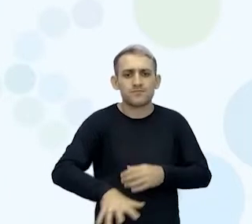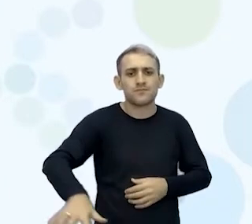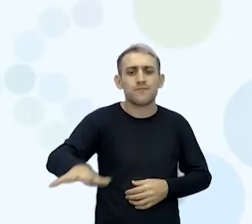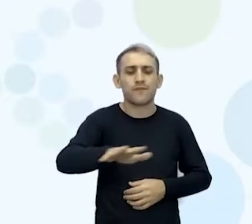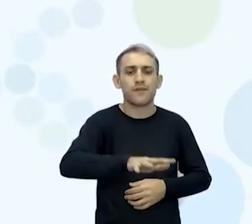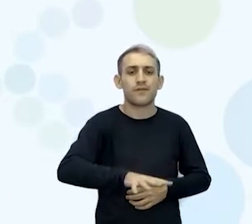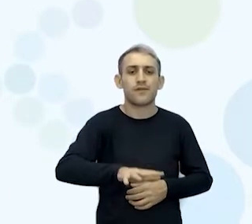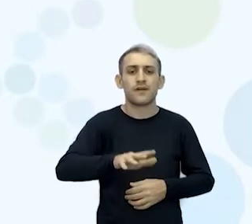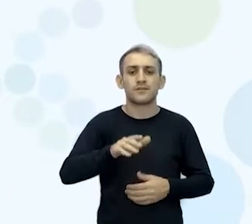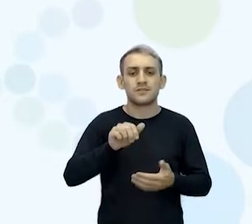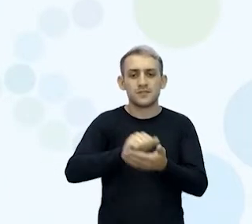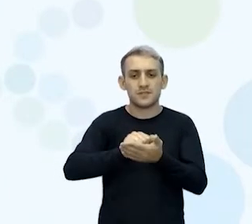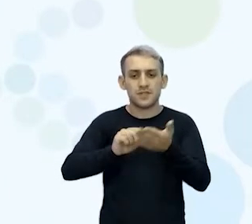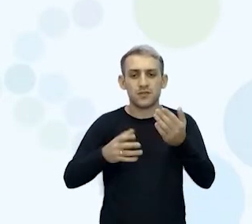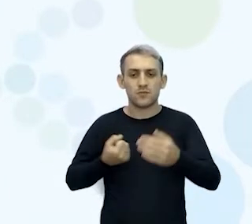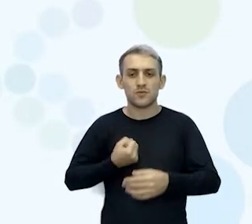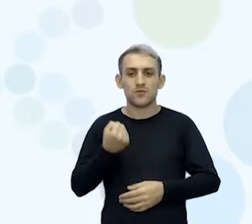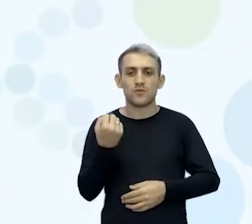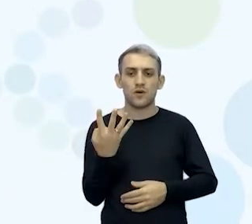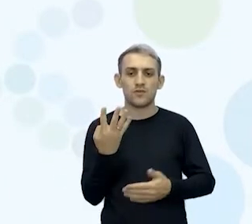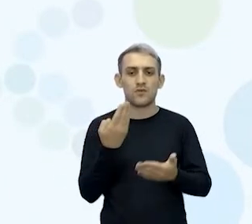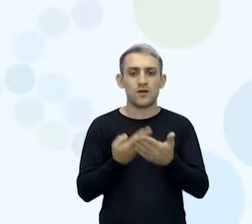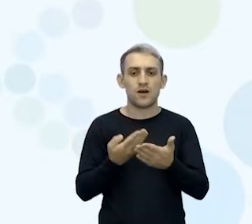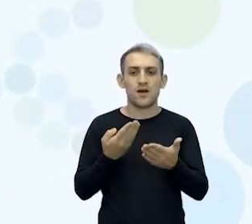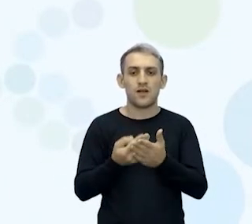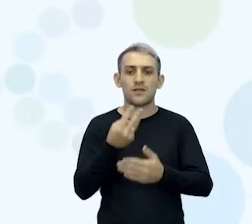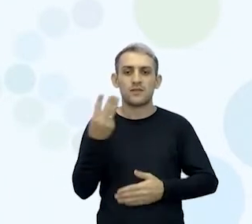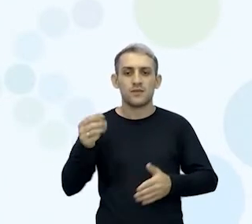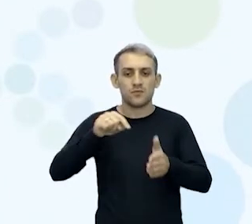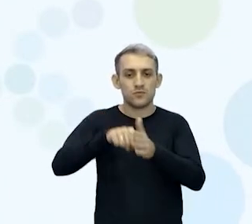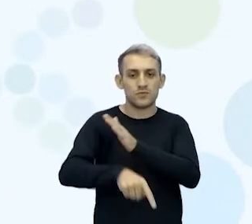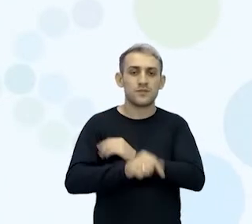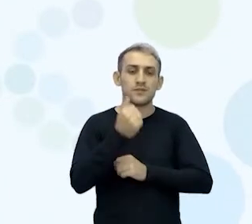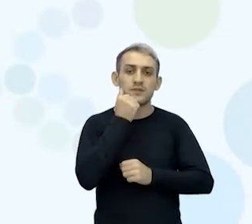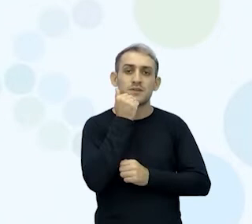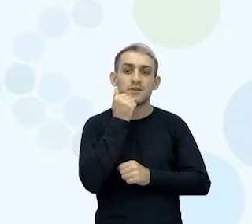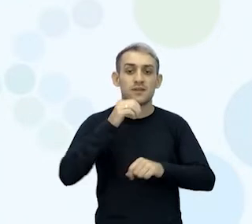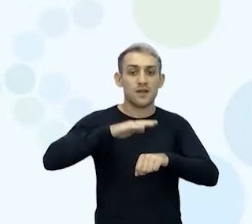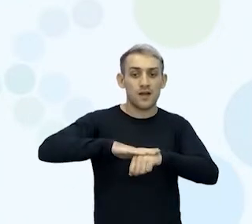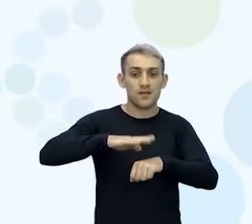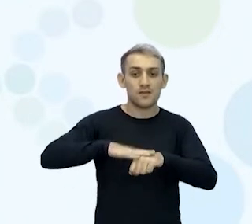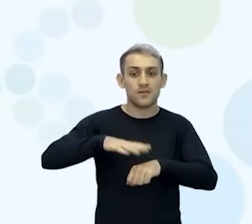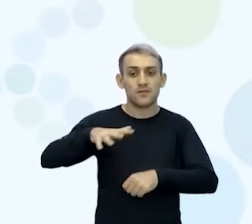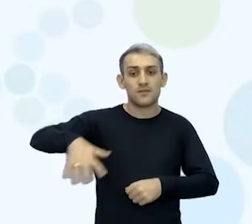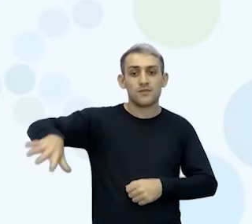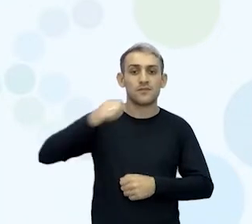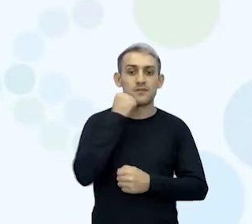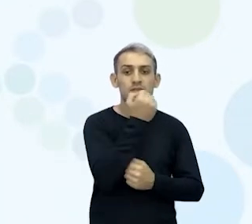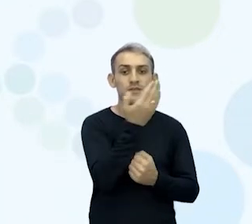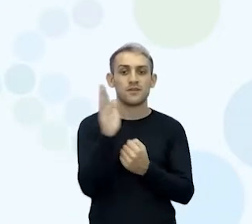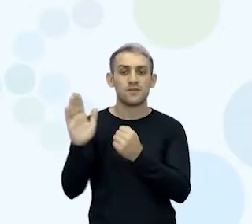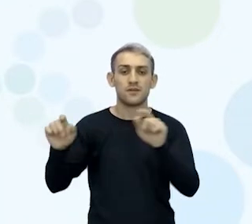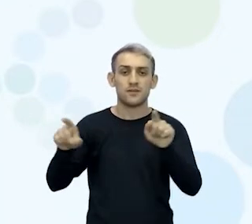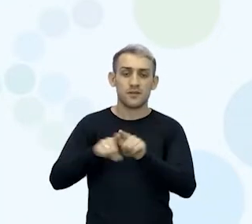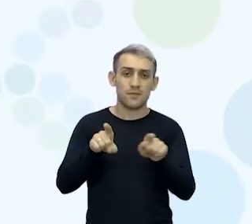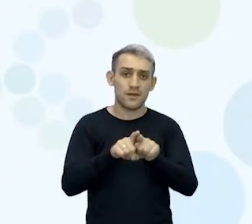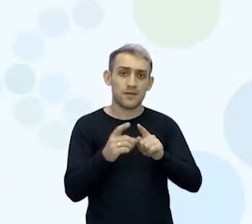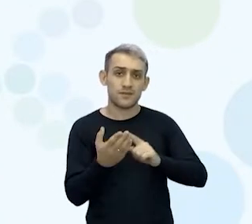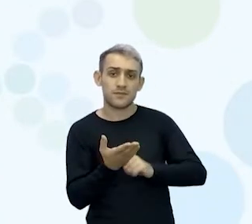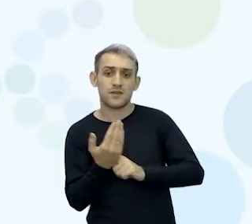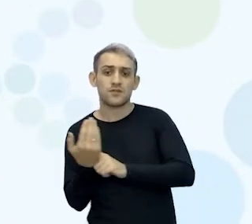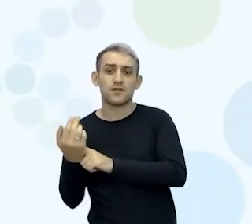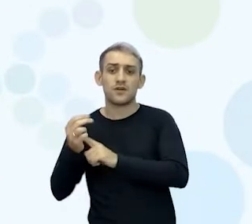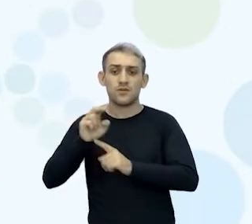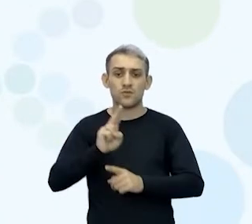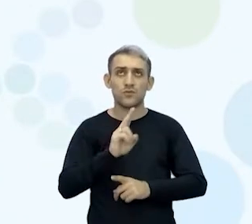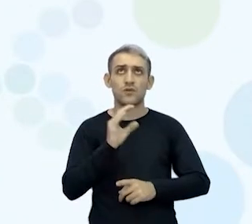4, aula 3 do nosso aprofundamento Ciência em Ação. Área de Ciências da Natureza e suas tecnologias.